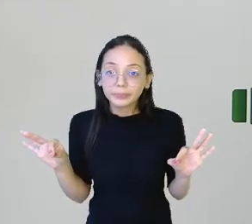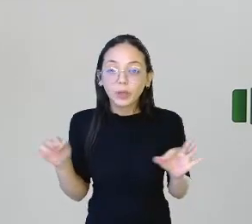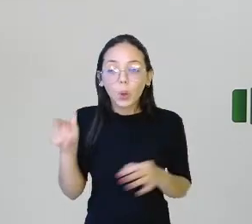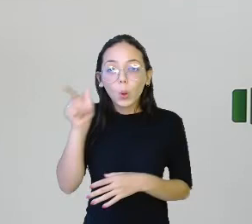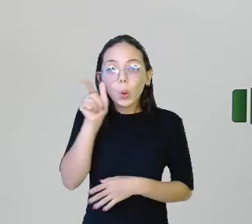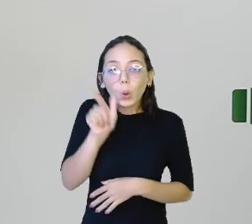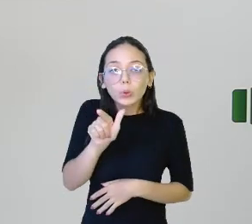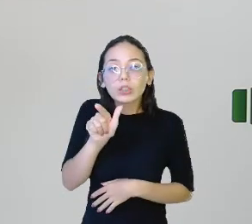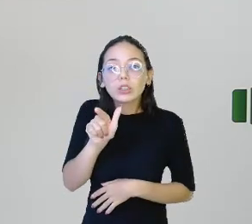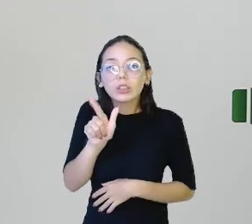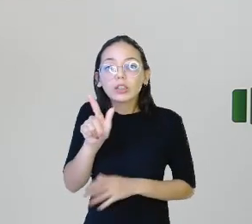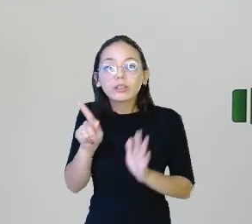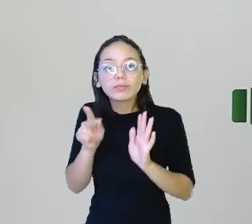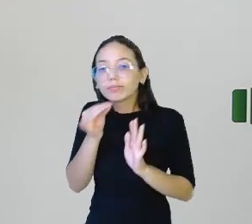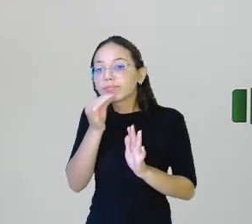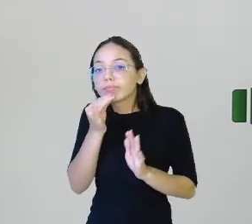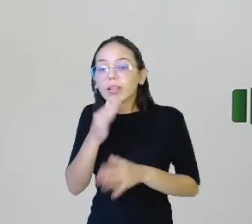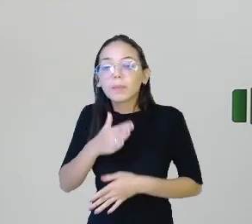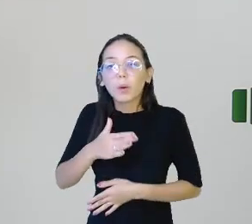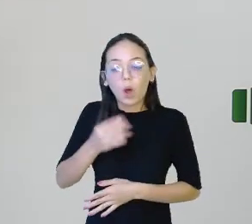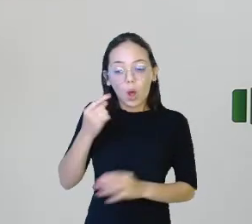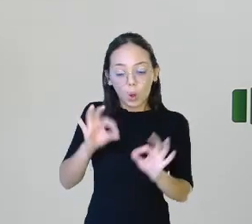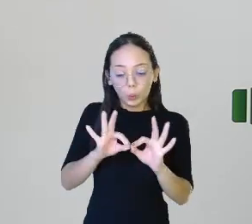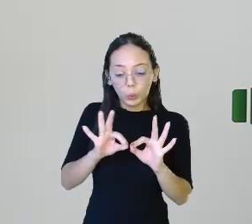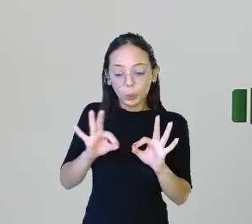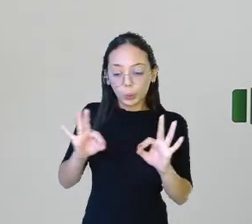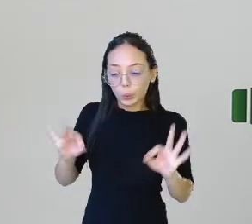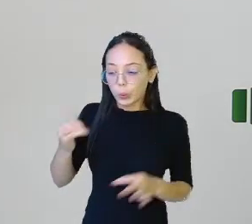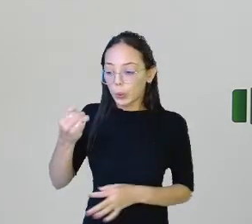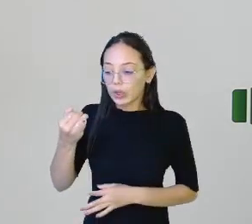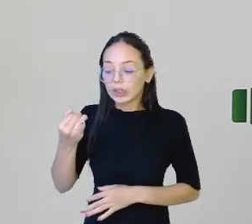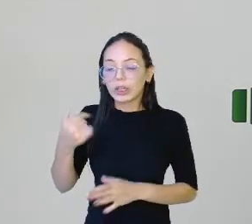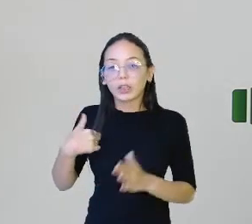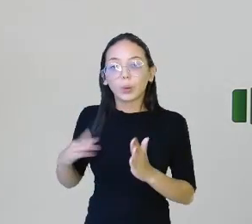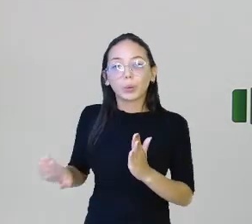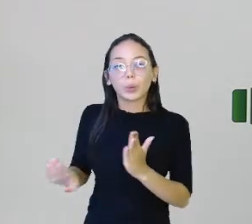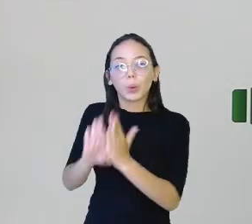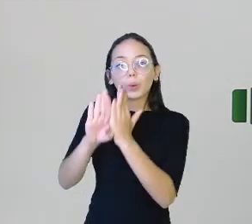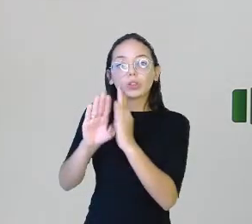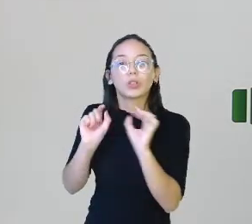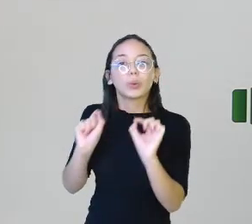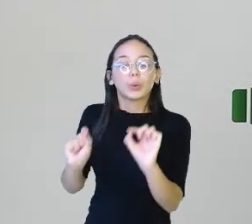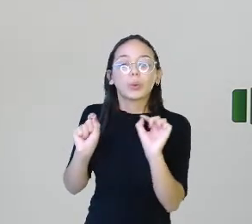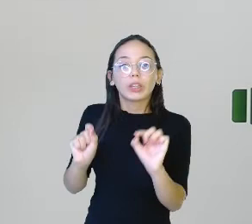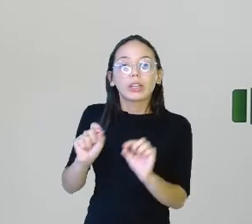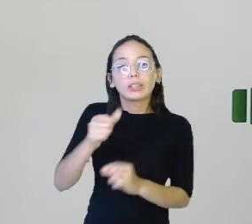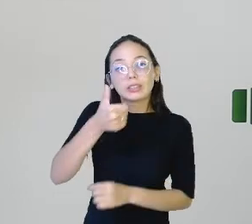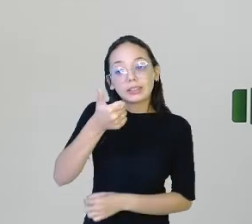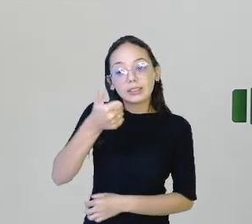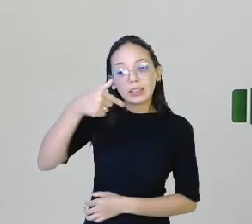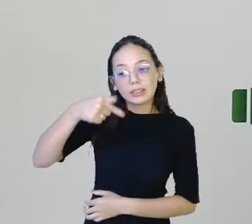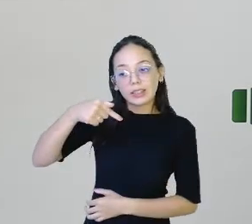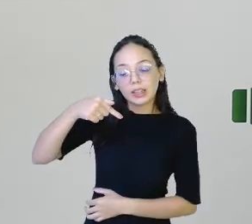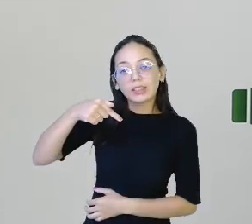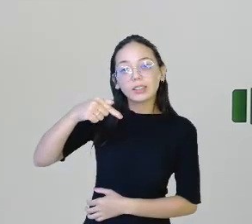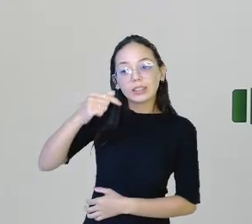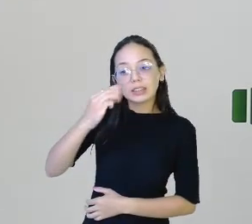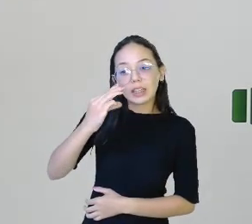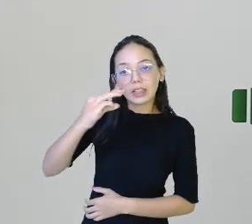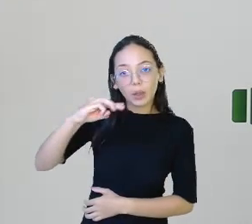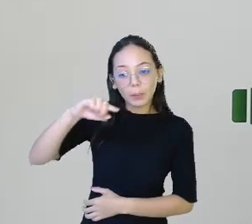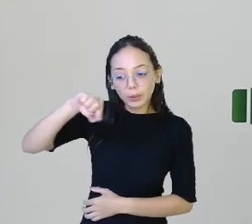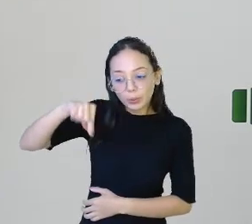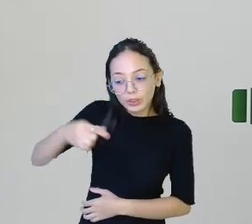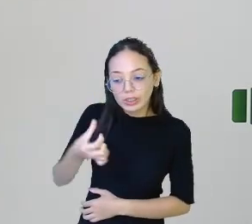medi a minha caneta e tracejei. Eu encontrei 17 centímetros e